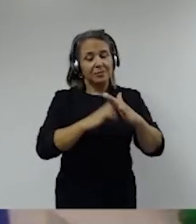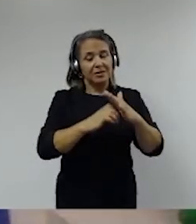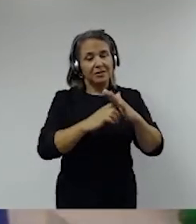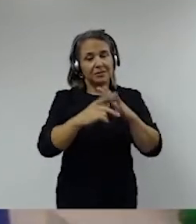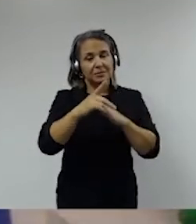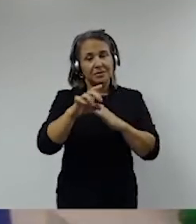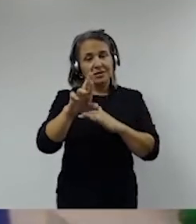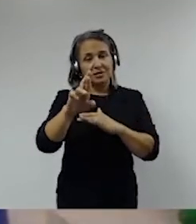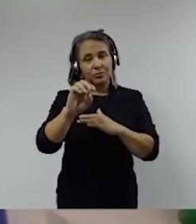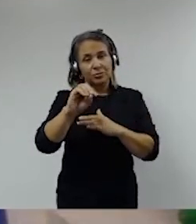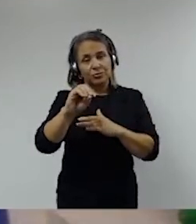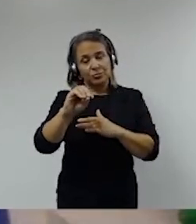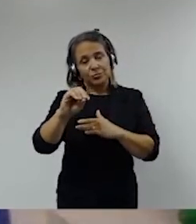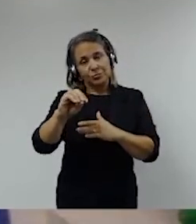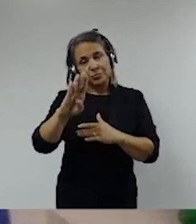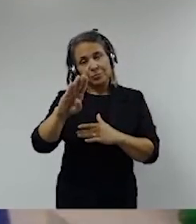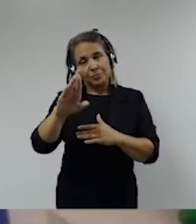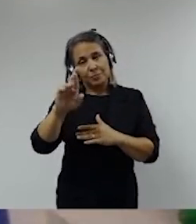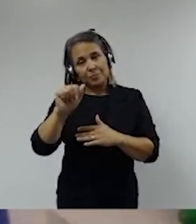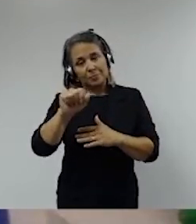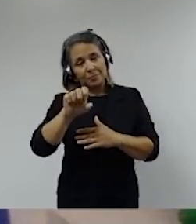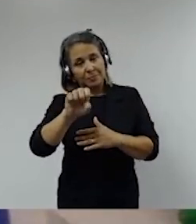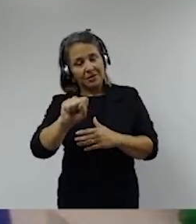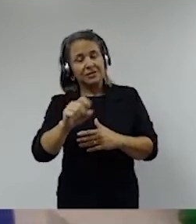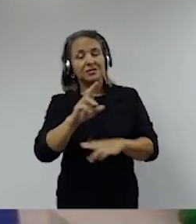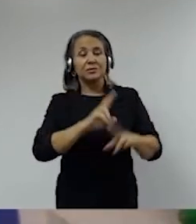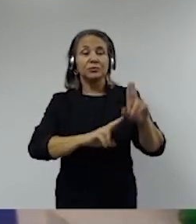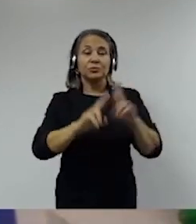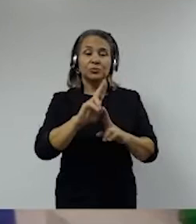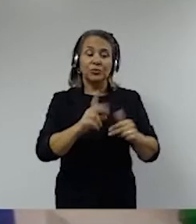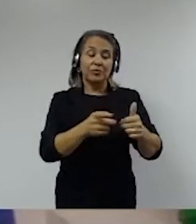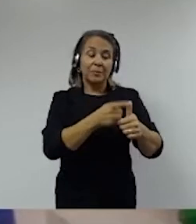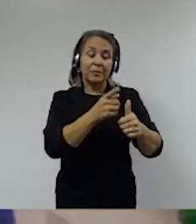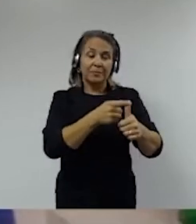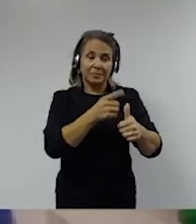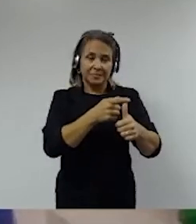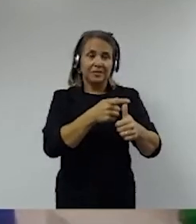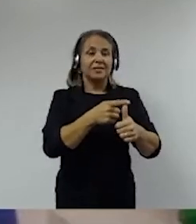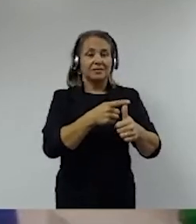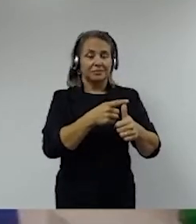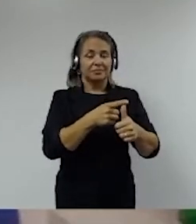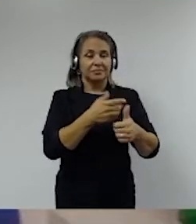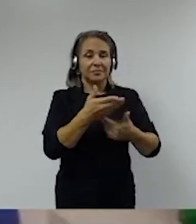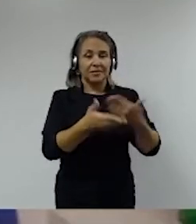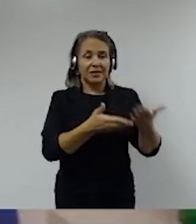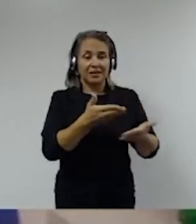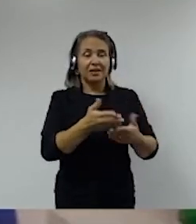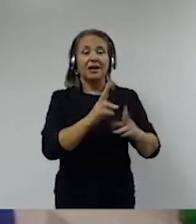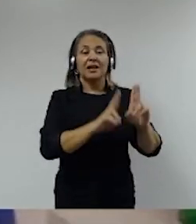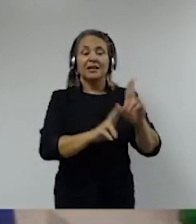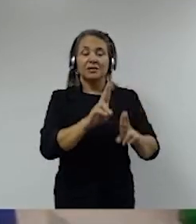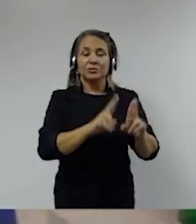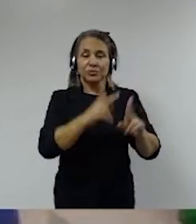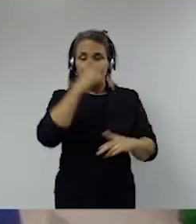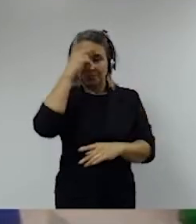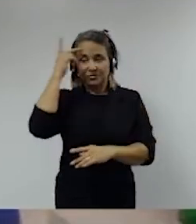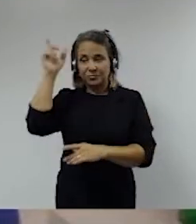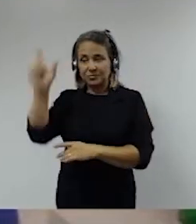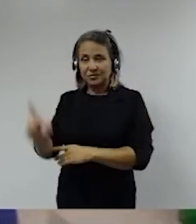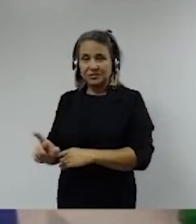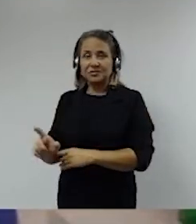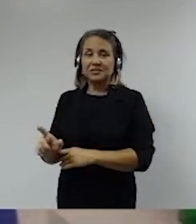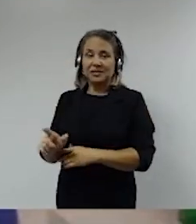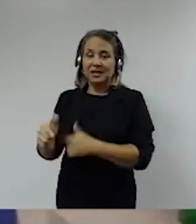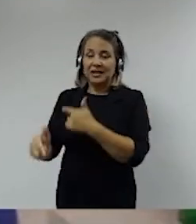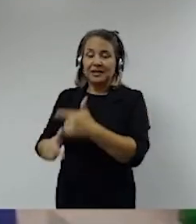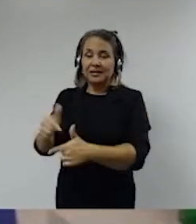foi a primeira consulta acerca do uso da telecomunicação na área médica, né, para funcionários que